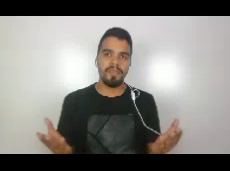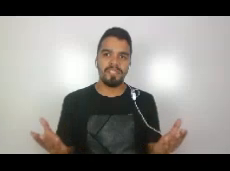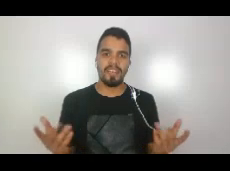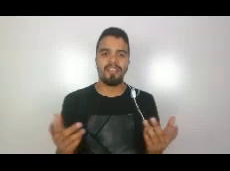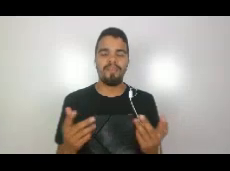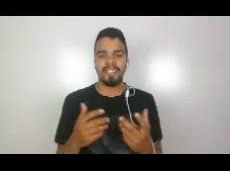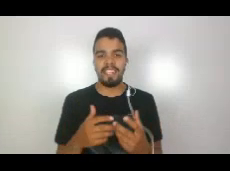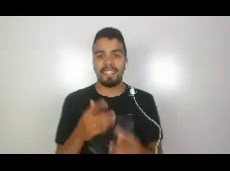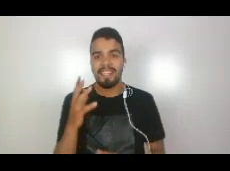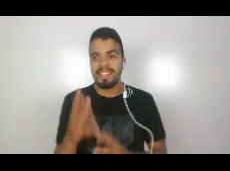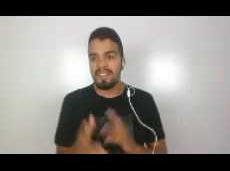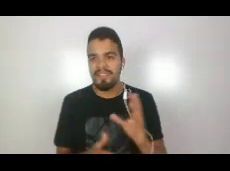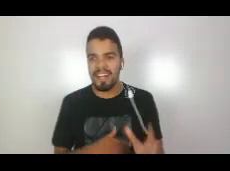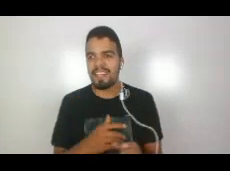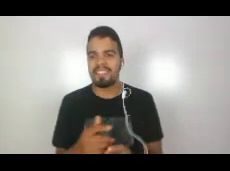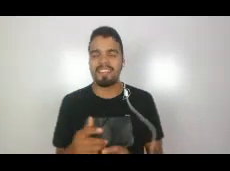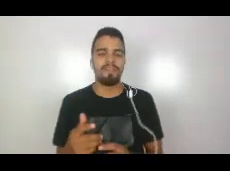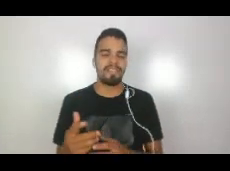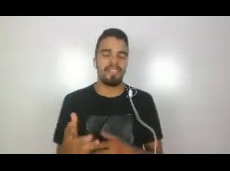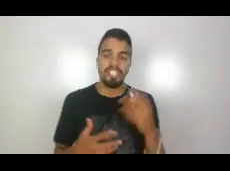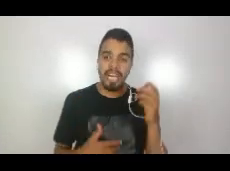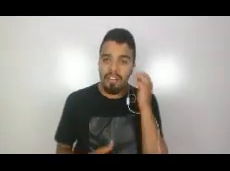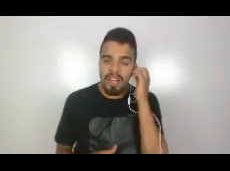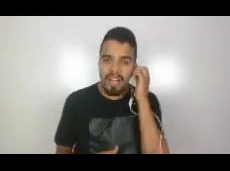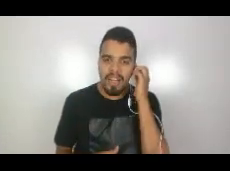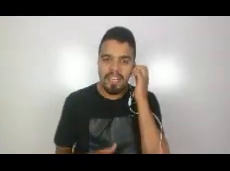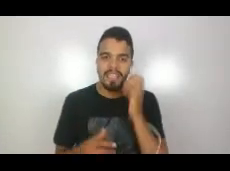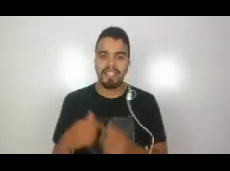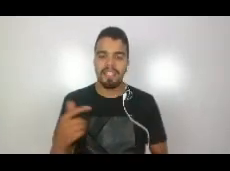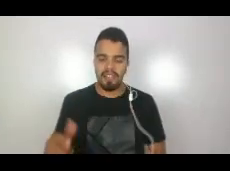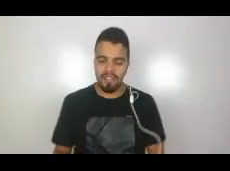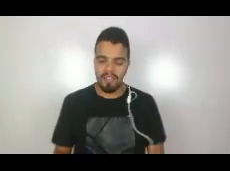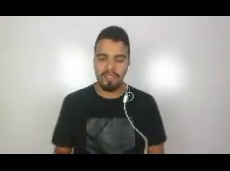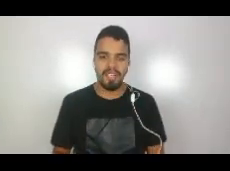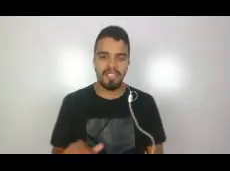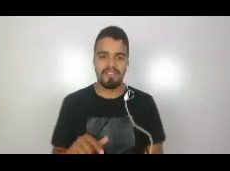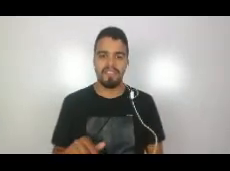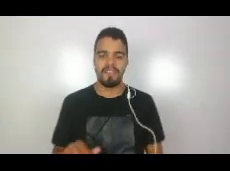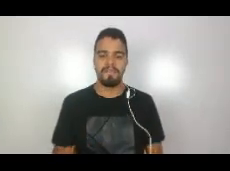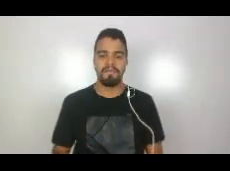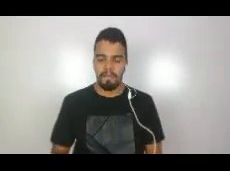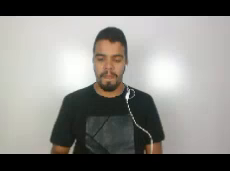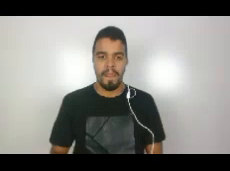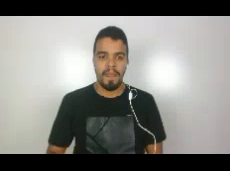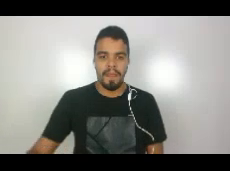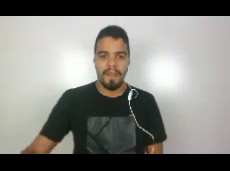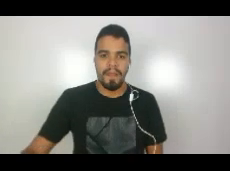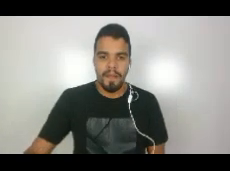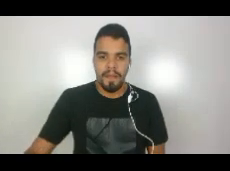nós possamos já começar a sinalizar frases, a começar a dialogar. Então, esse é o nosso objetivo aqui.